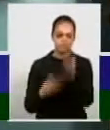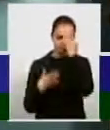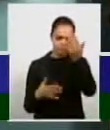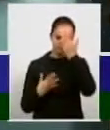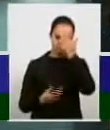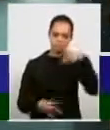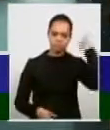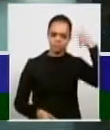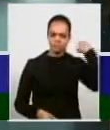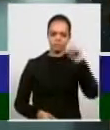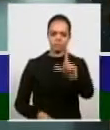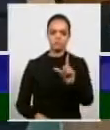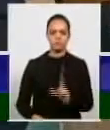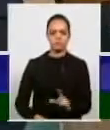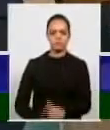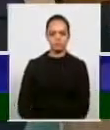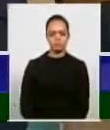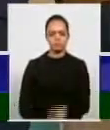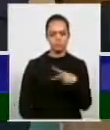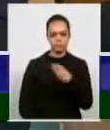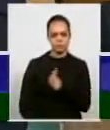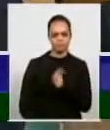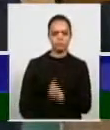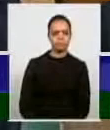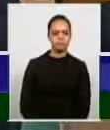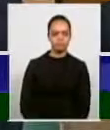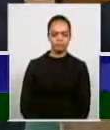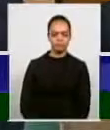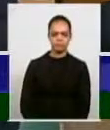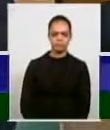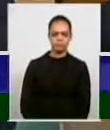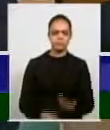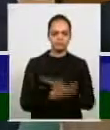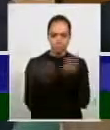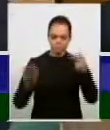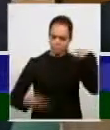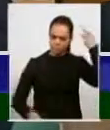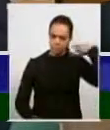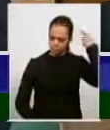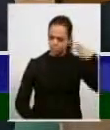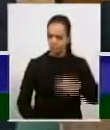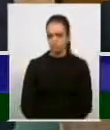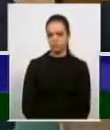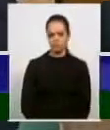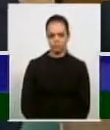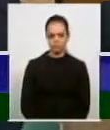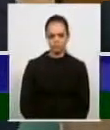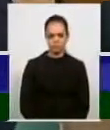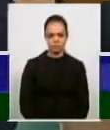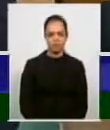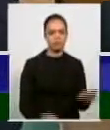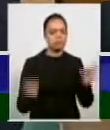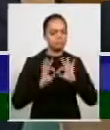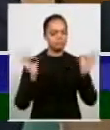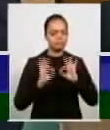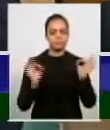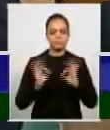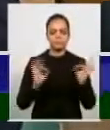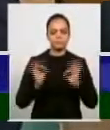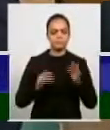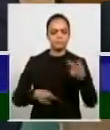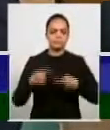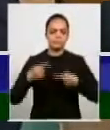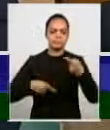Obrigado, vereador Leles Lima, pela participação. Senhores vereadores, não havendo mais